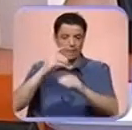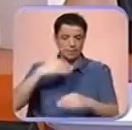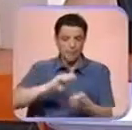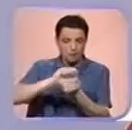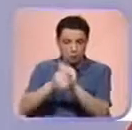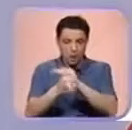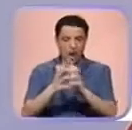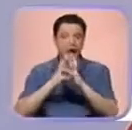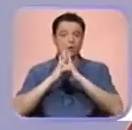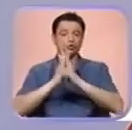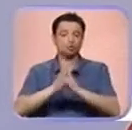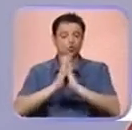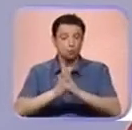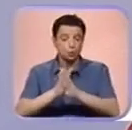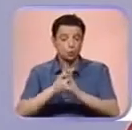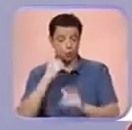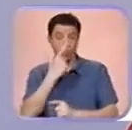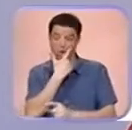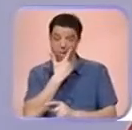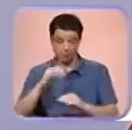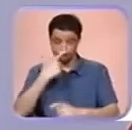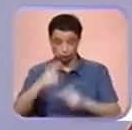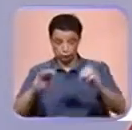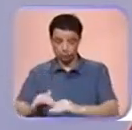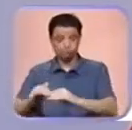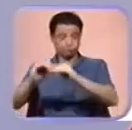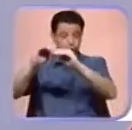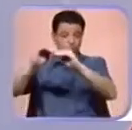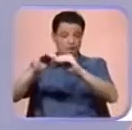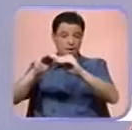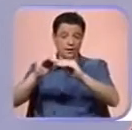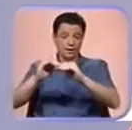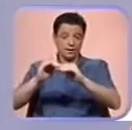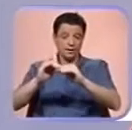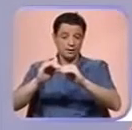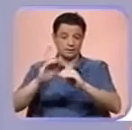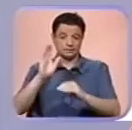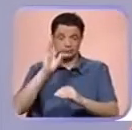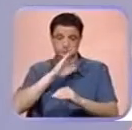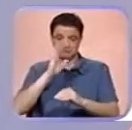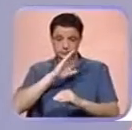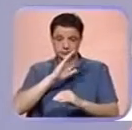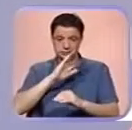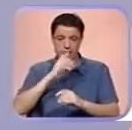as estruturas do seu olho. Portanto, o crescimento do globo, se está a ocorrer